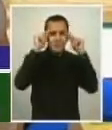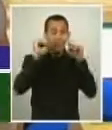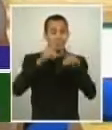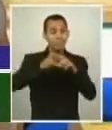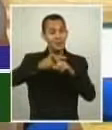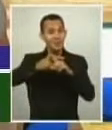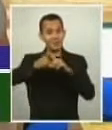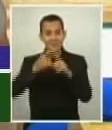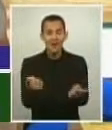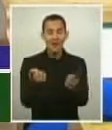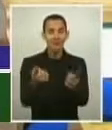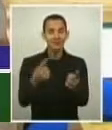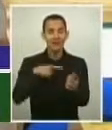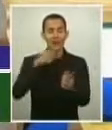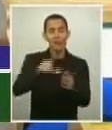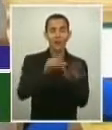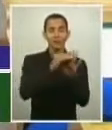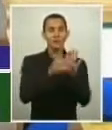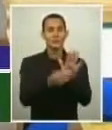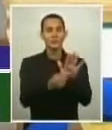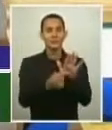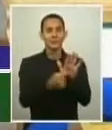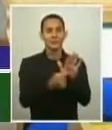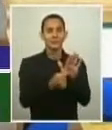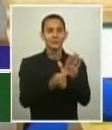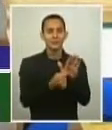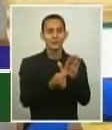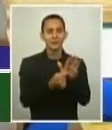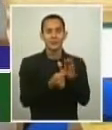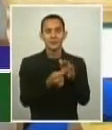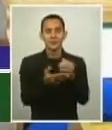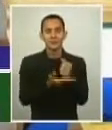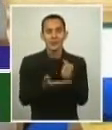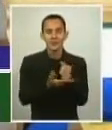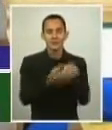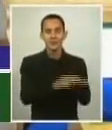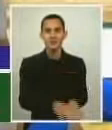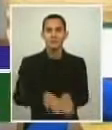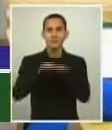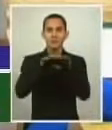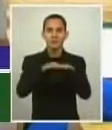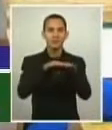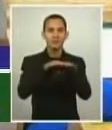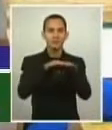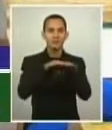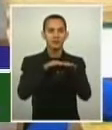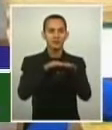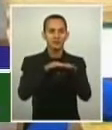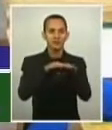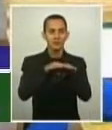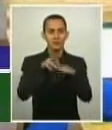mas um outro conteúdo a base da democracia o